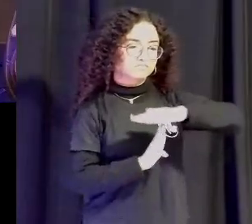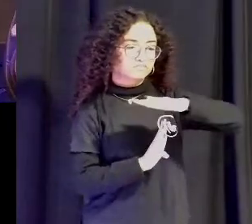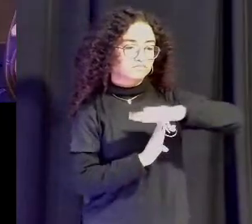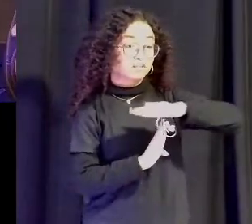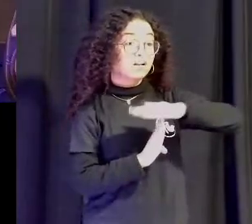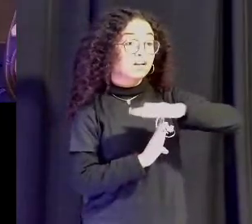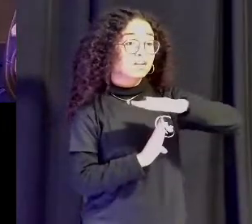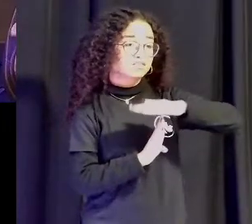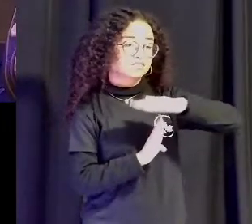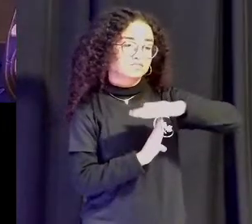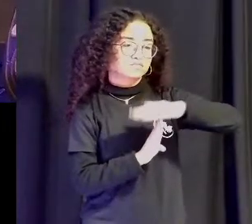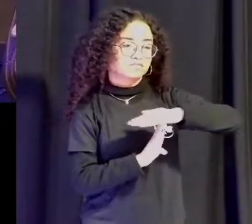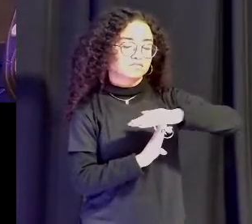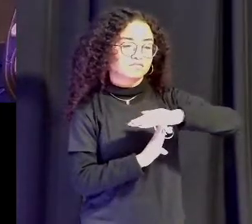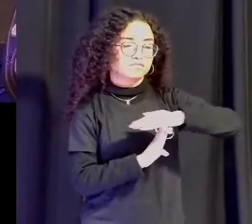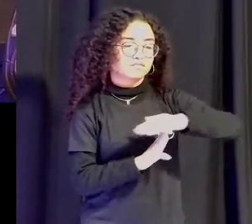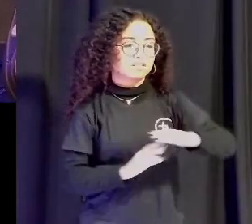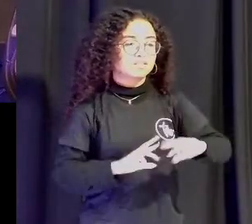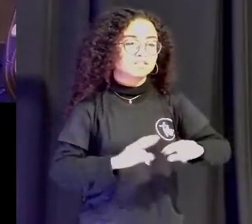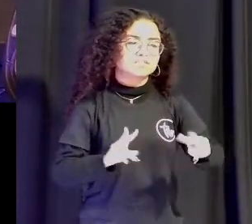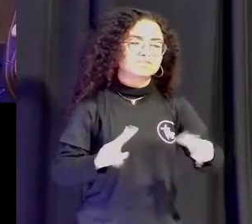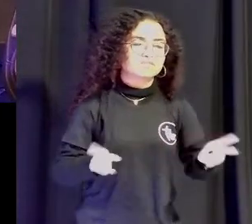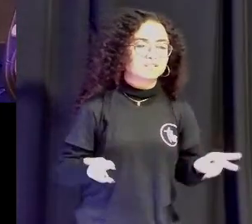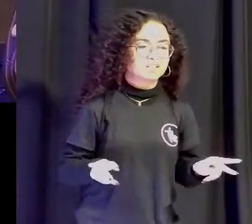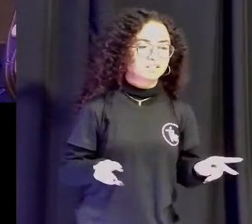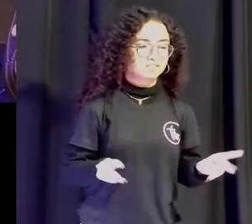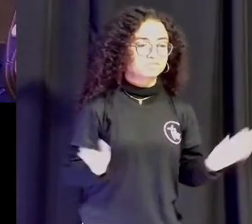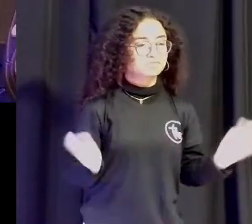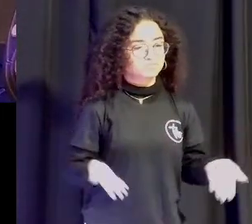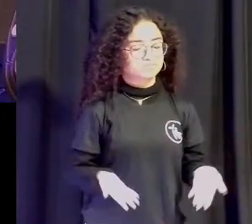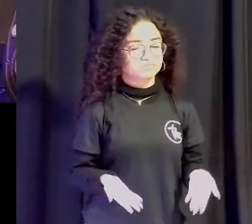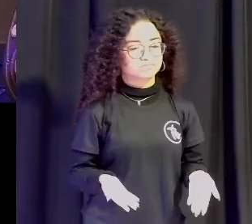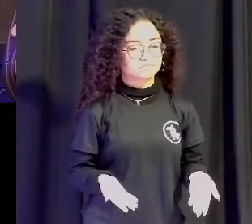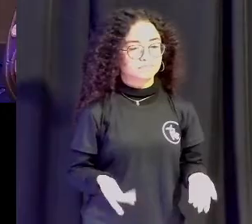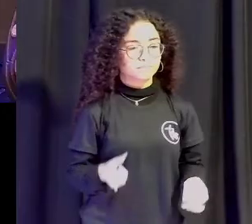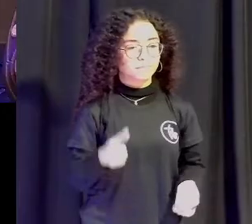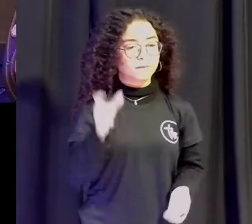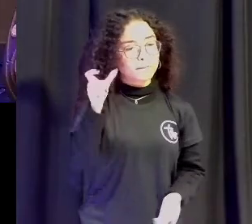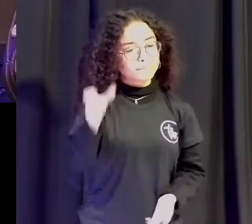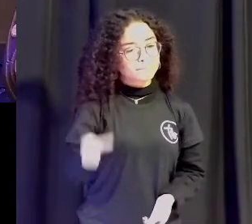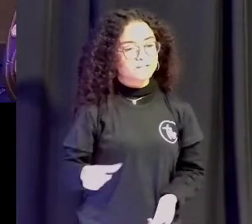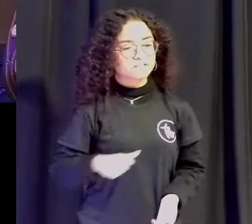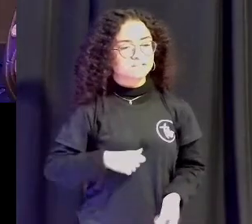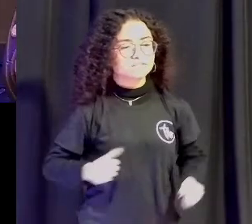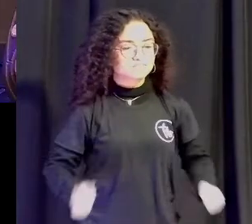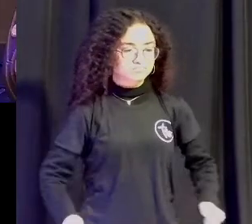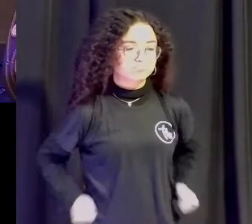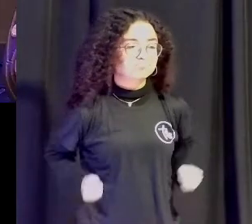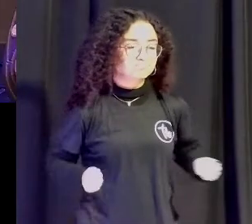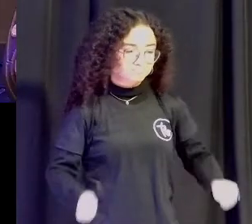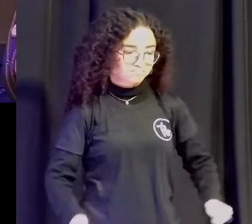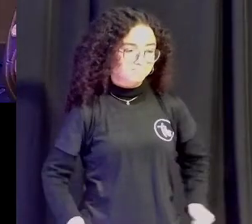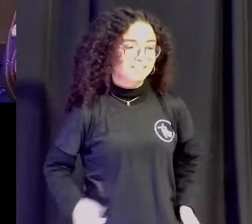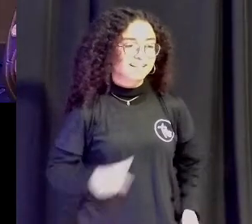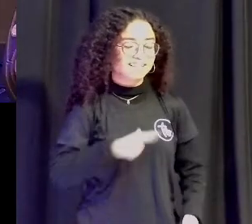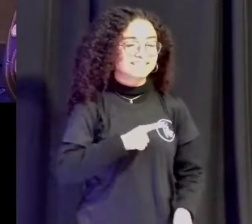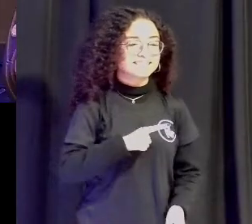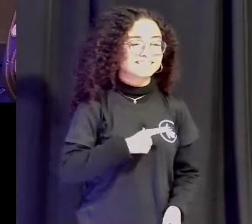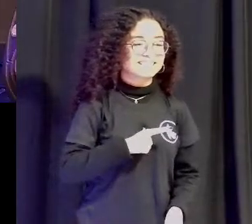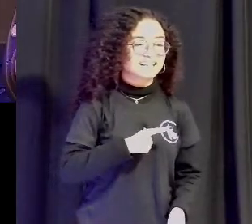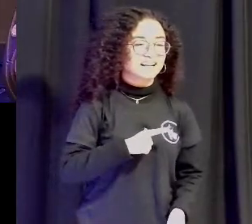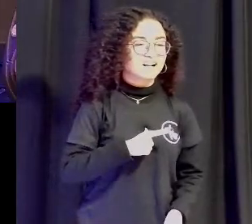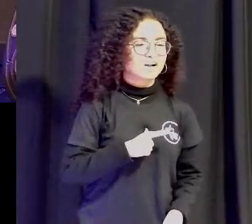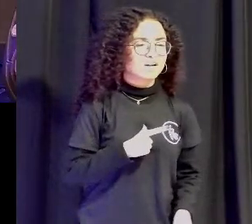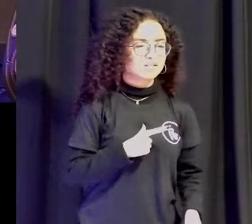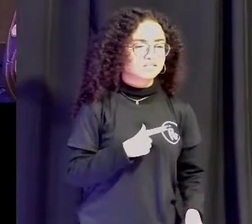diferente dos paralíticos de hoje em dia, que têm maiores recursos,